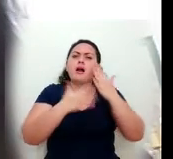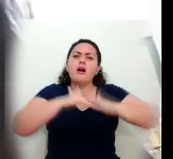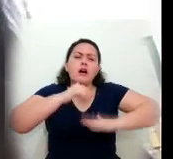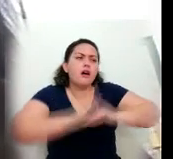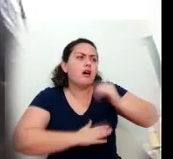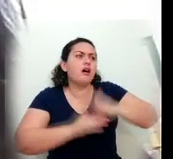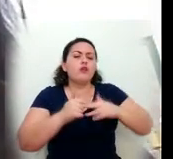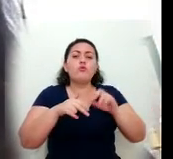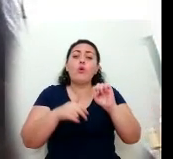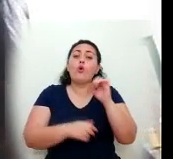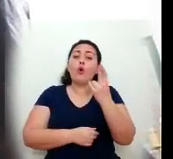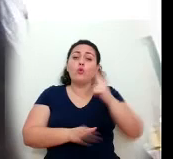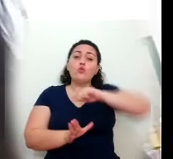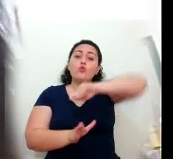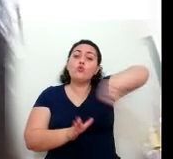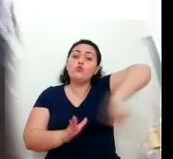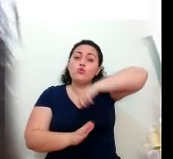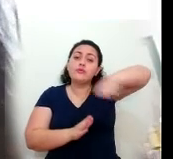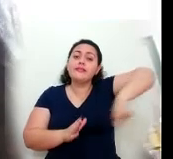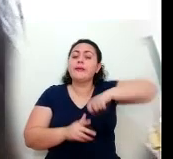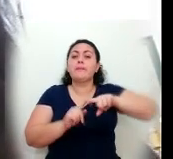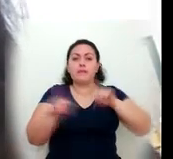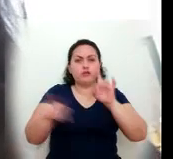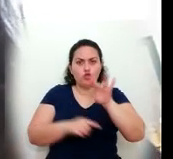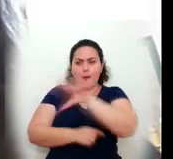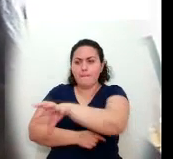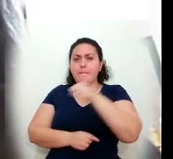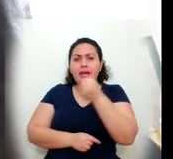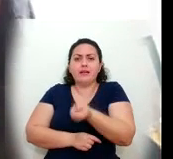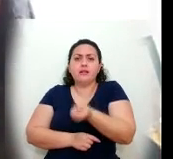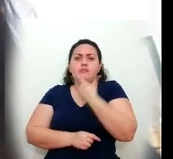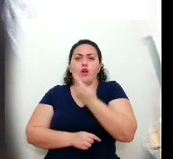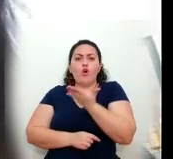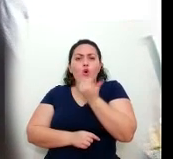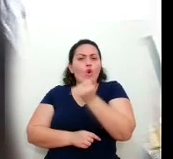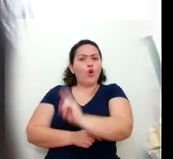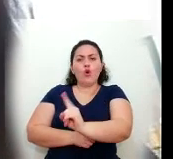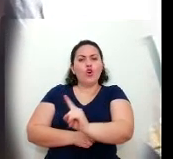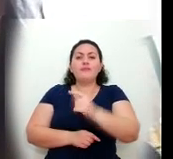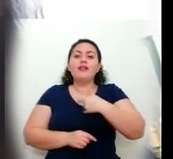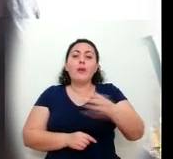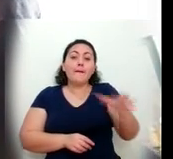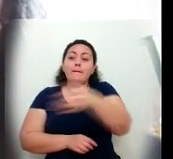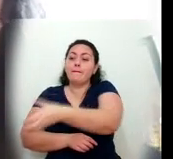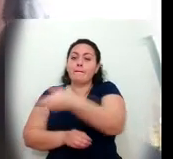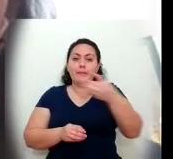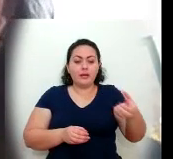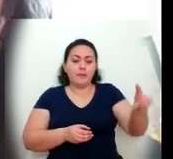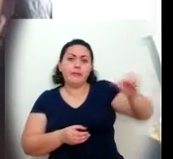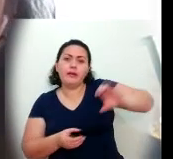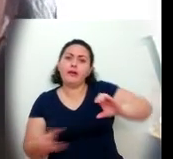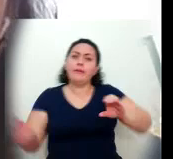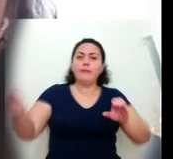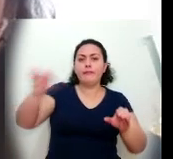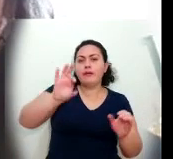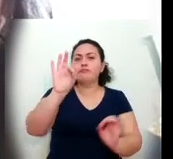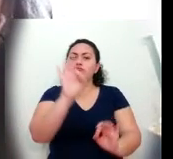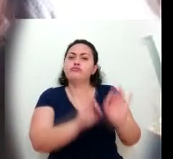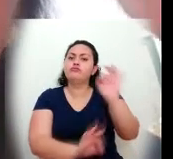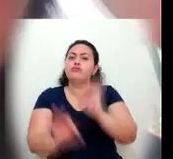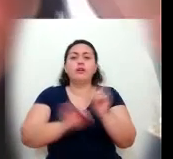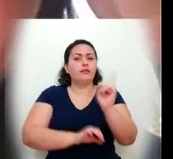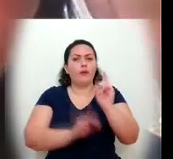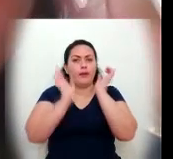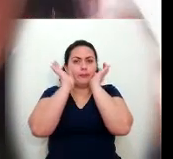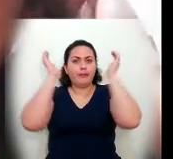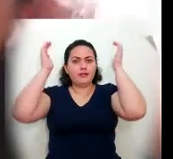própria cozinha, mas na perspectiva mais de coisas mais desenvolvidas e elaboradas, que não é MasterChef, né? Porque às vezes o pessoal diz,